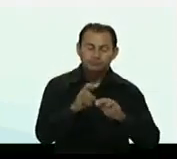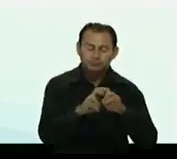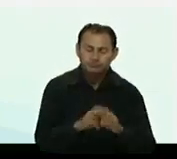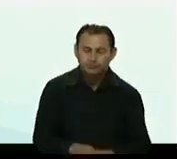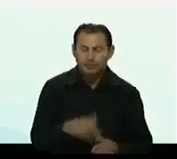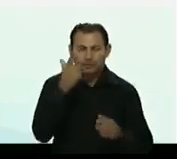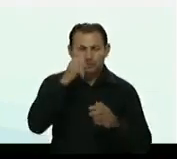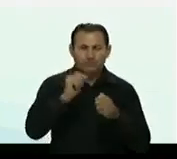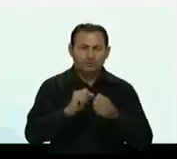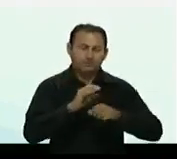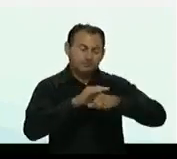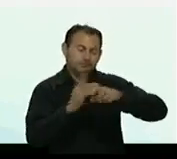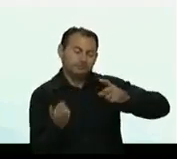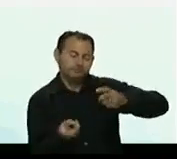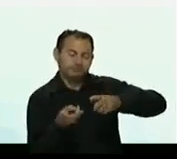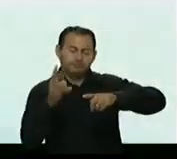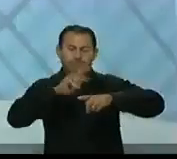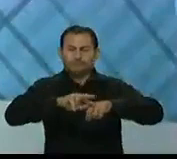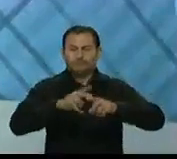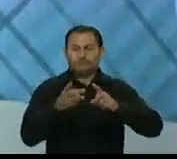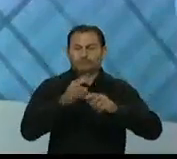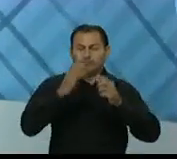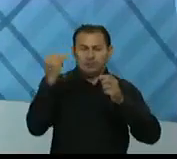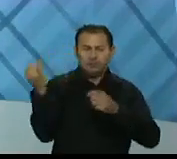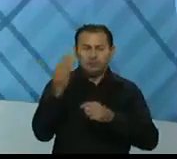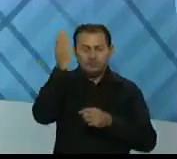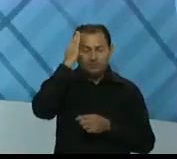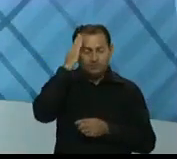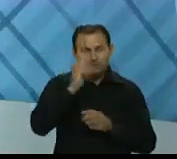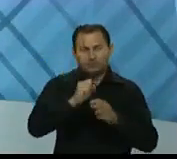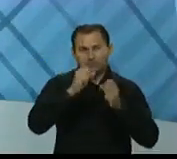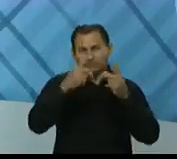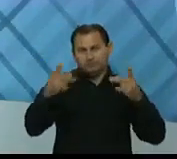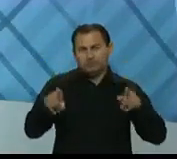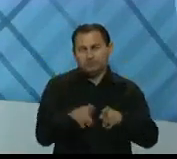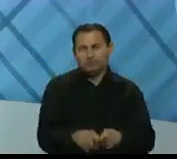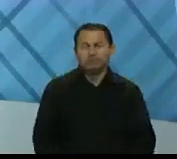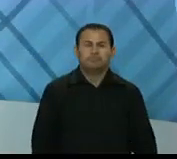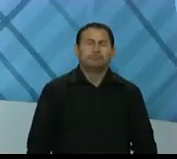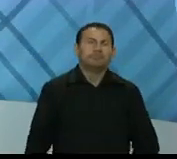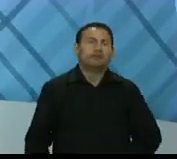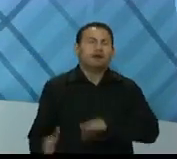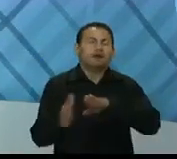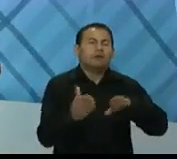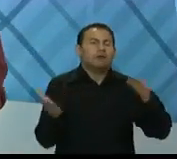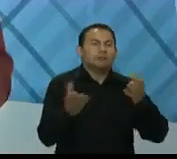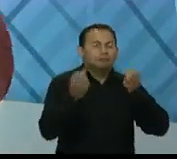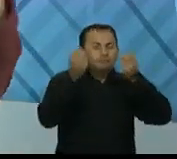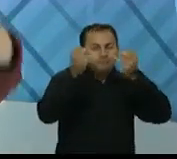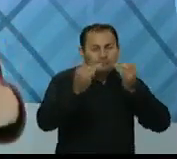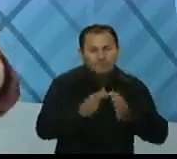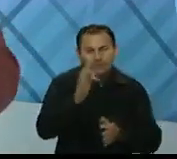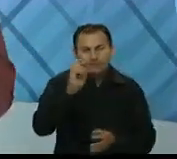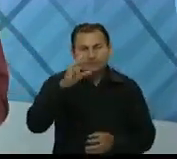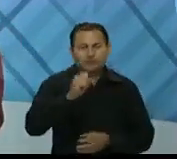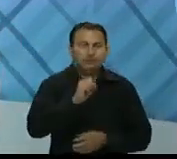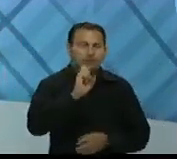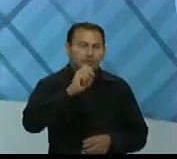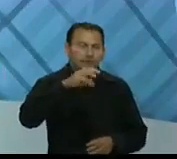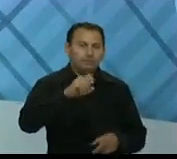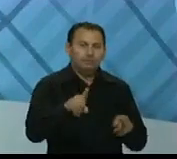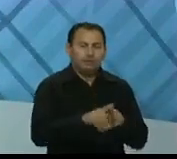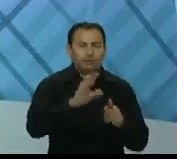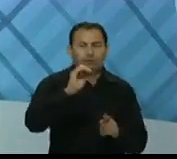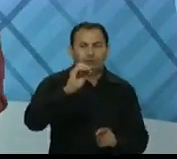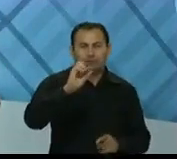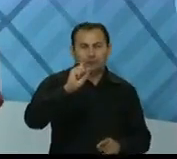possível fazer aquela conversão e é interessante você saber essa situação também. Agora, especificamente, vamos trabalhar com a função seno, função cosseno e a